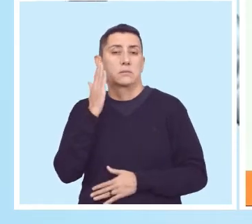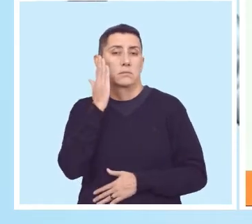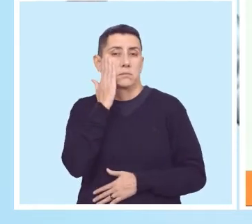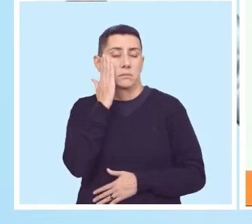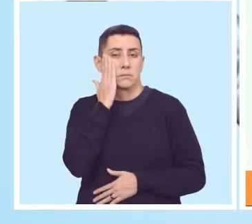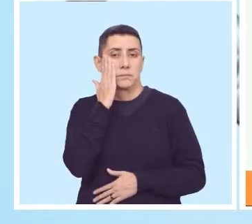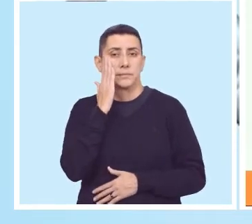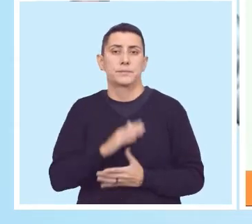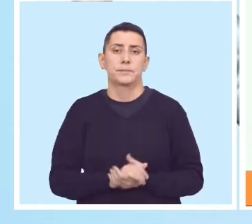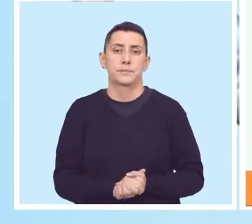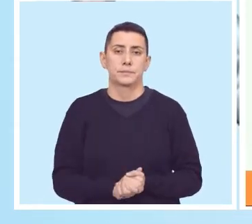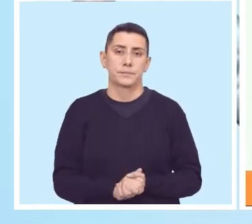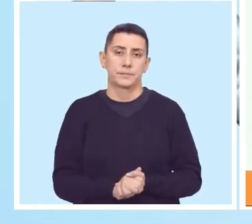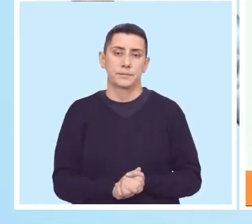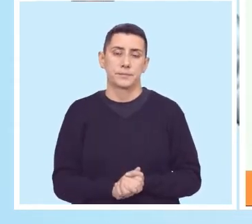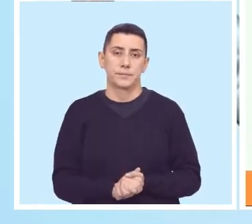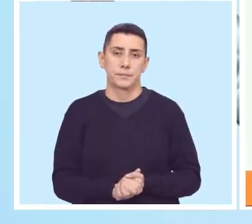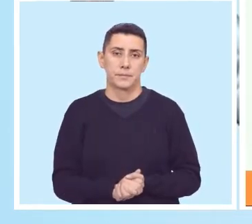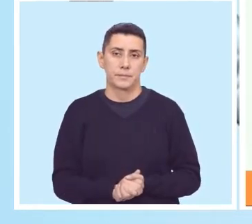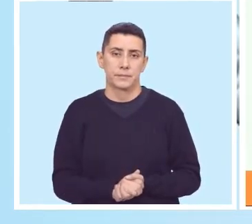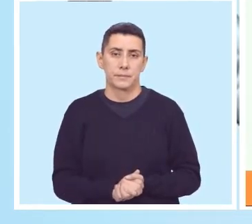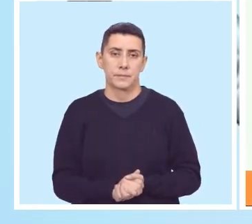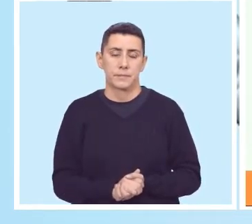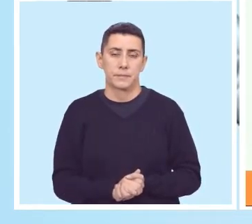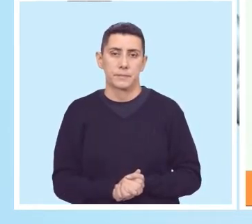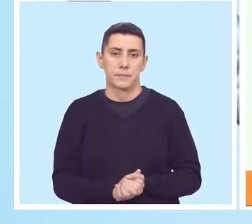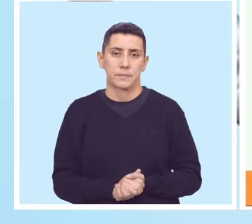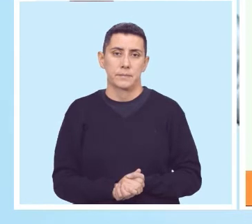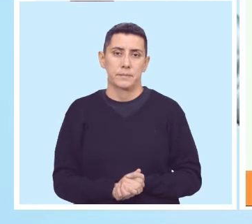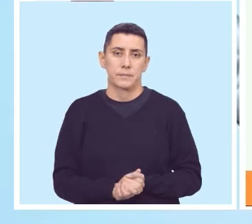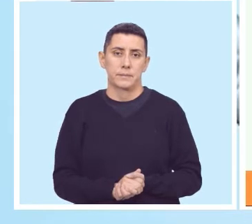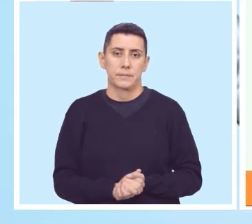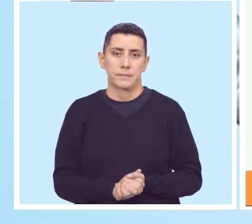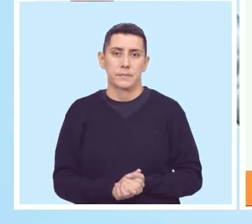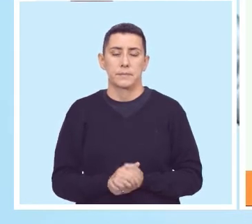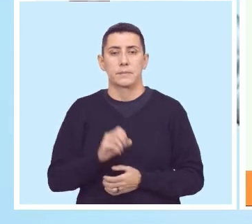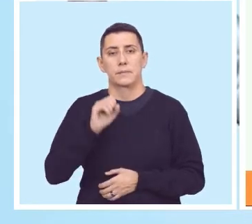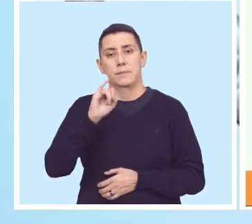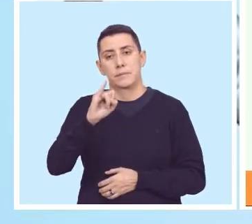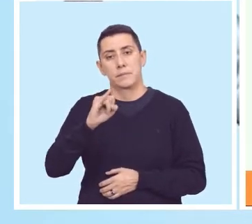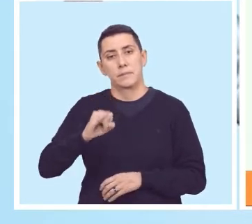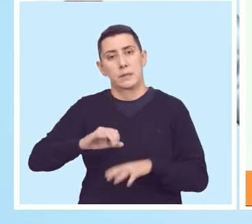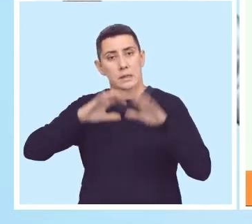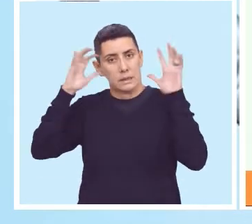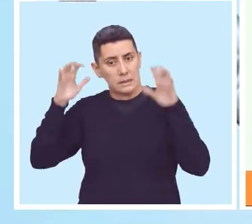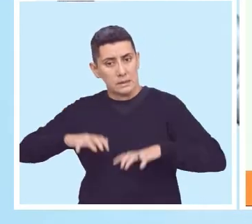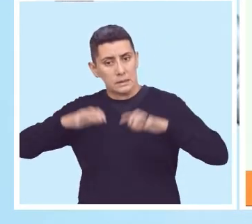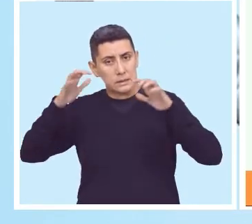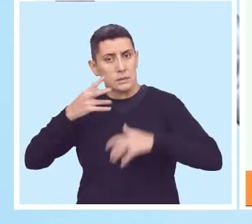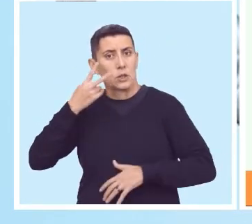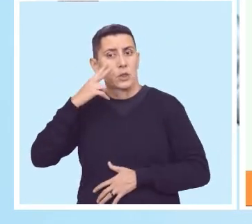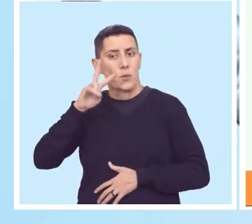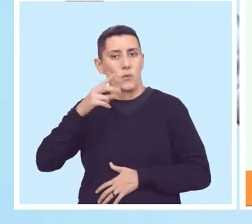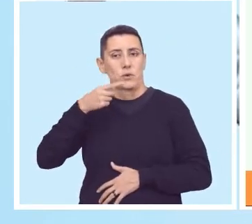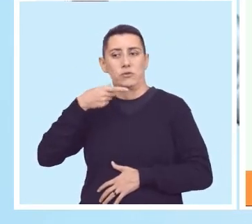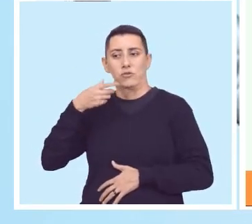observarmos num período de chuva, de repente choveu 2 dias antes ou um dia antes daquela nossa missão, a gente observou